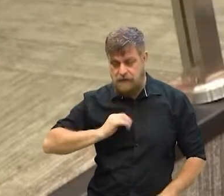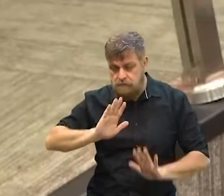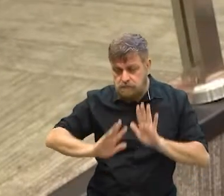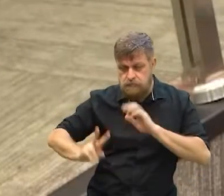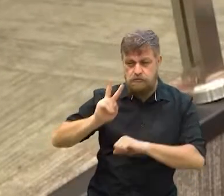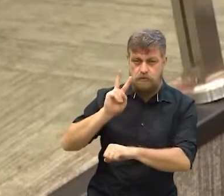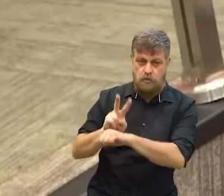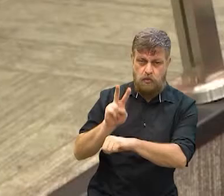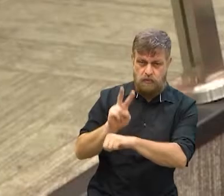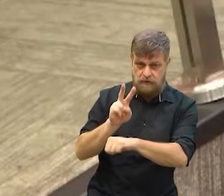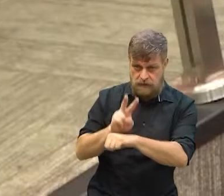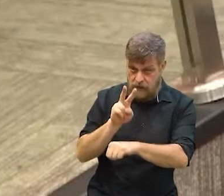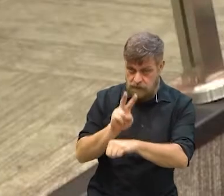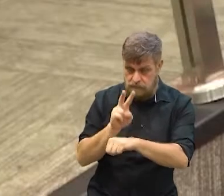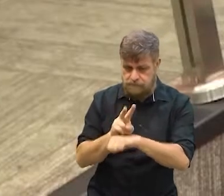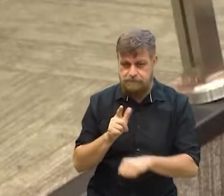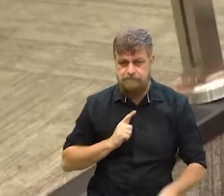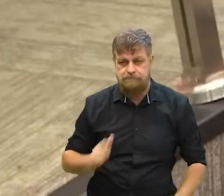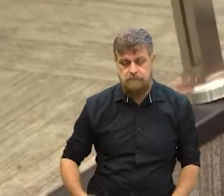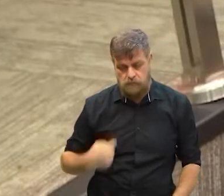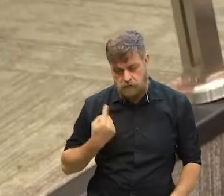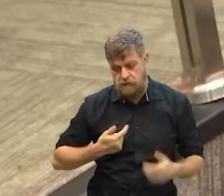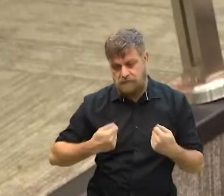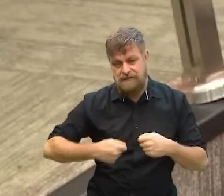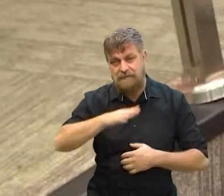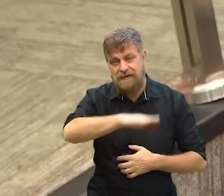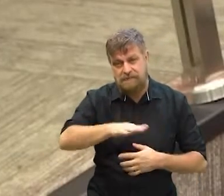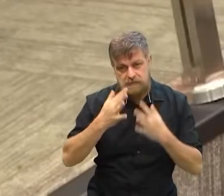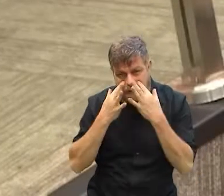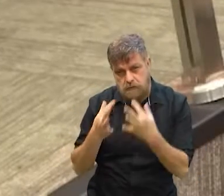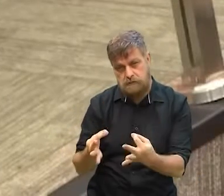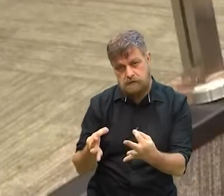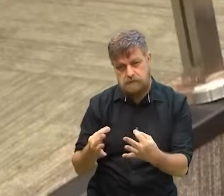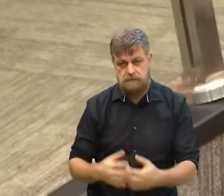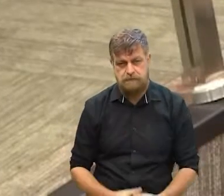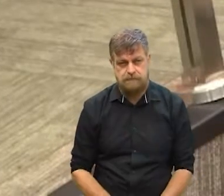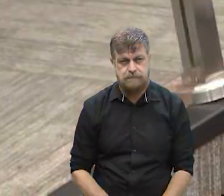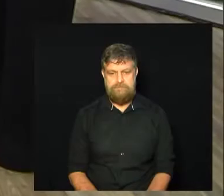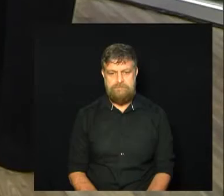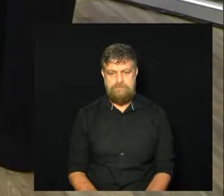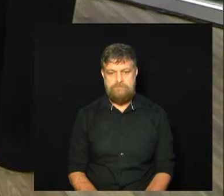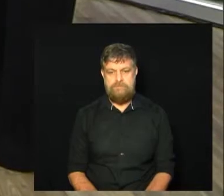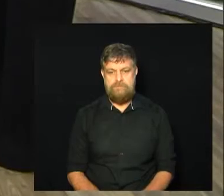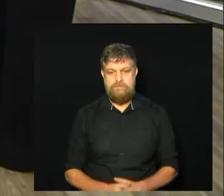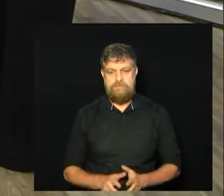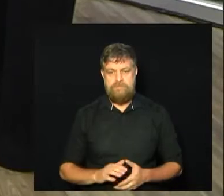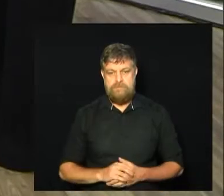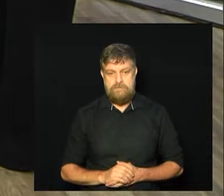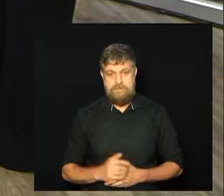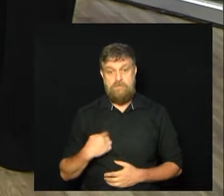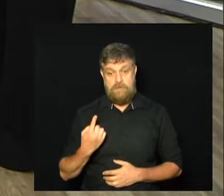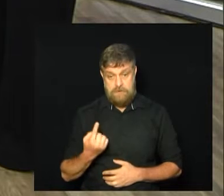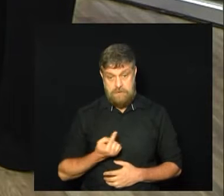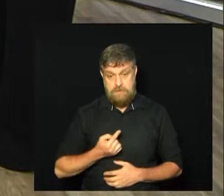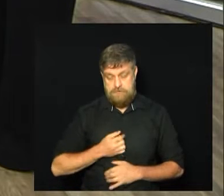ideia é essa, resguardar o cuidado e o zelo que nós temos que ter com as nossas crianças. E a gente